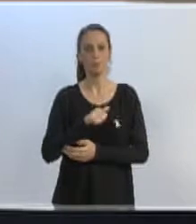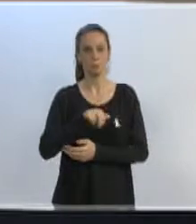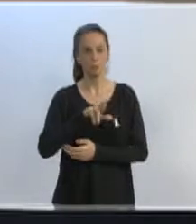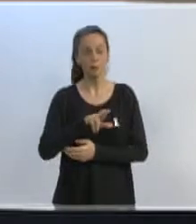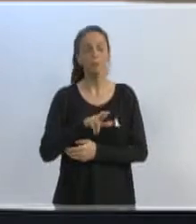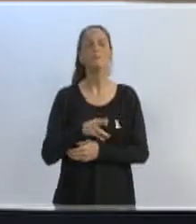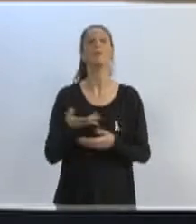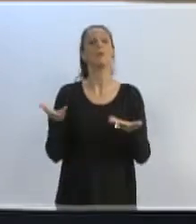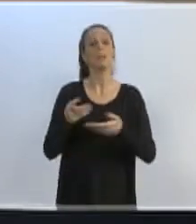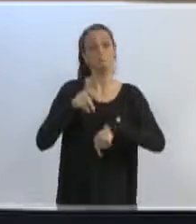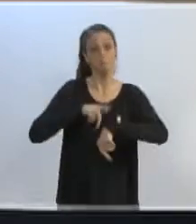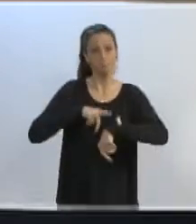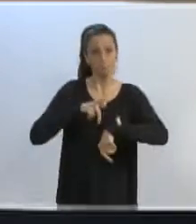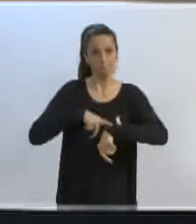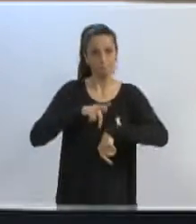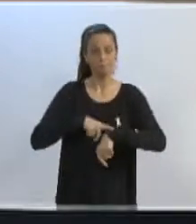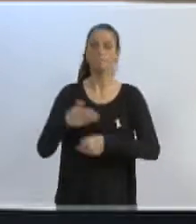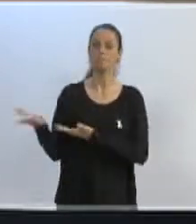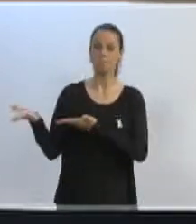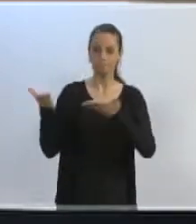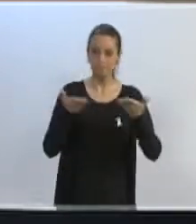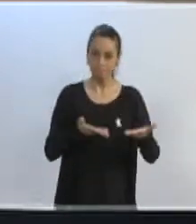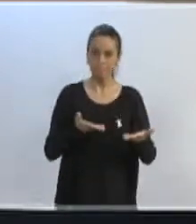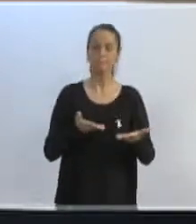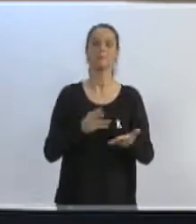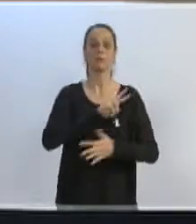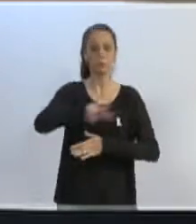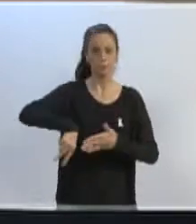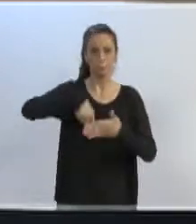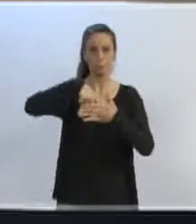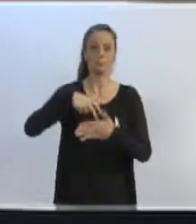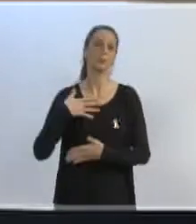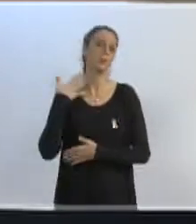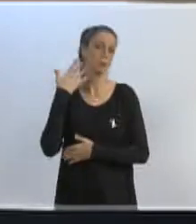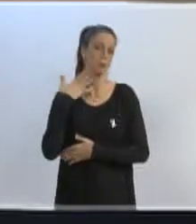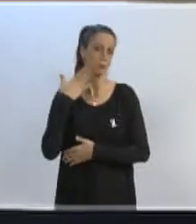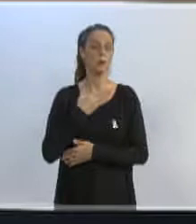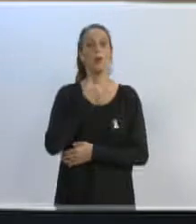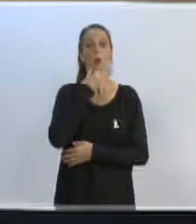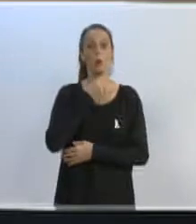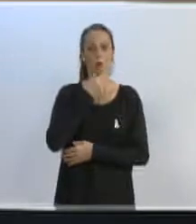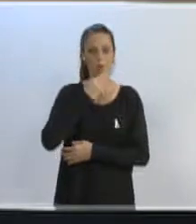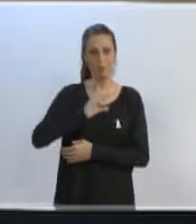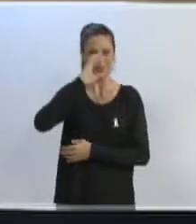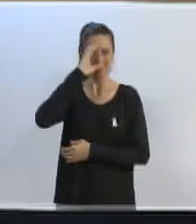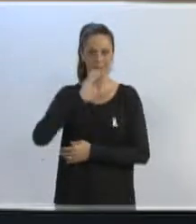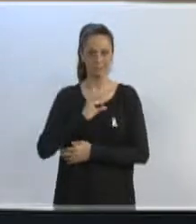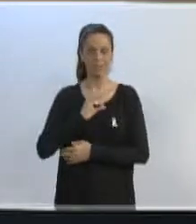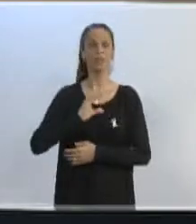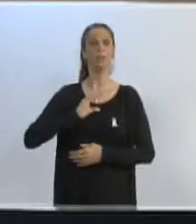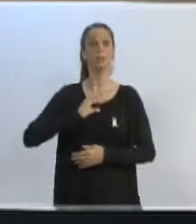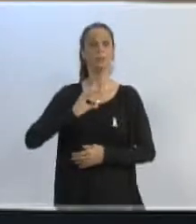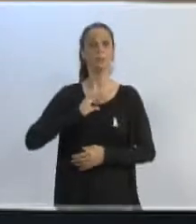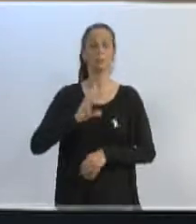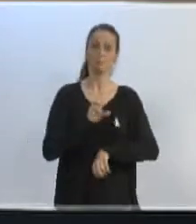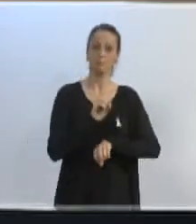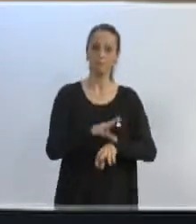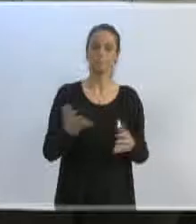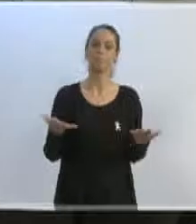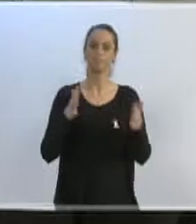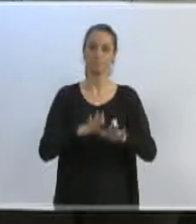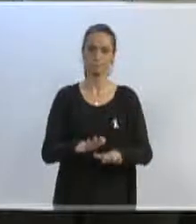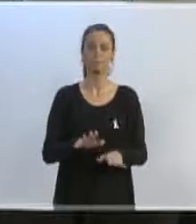Eu gostaria, nesse momento, de chamar para fazer uso da palavra o senhor Charles Bels, coordenador de Educação Inclusiva